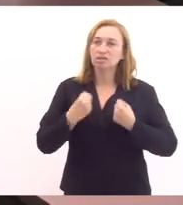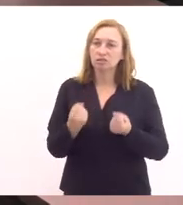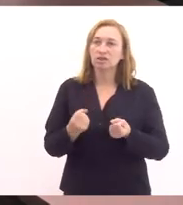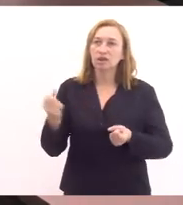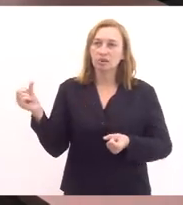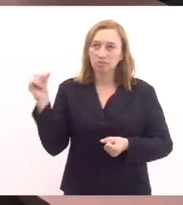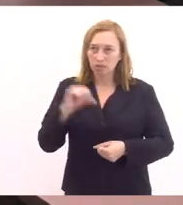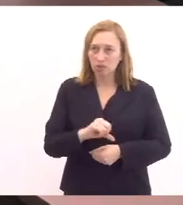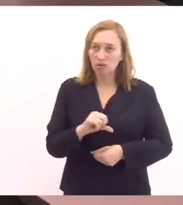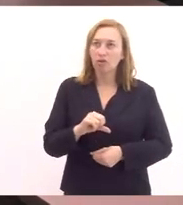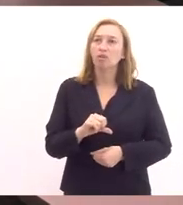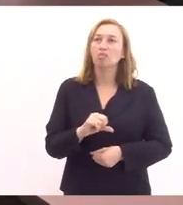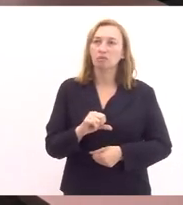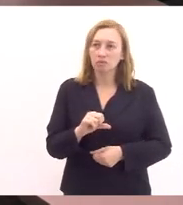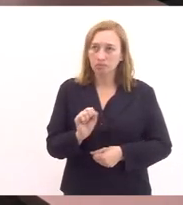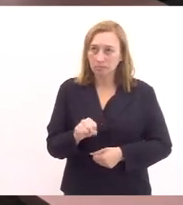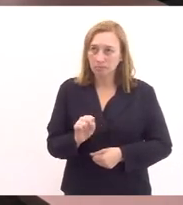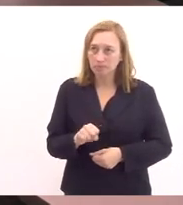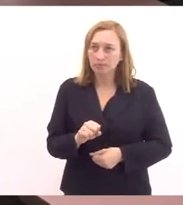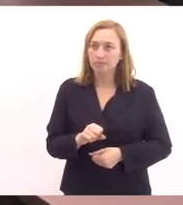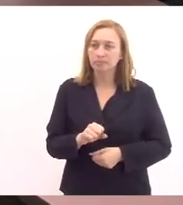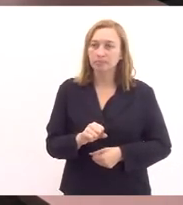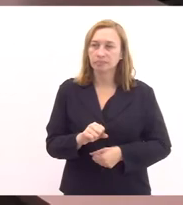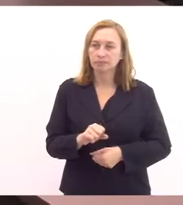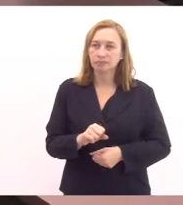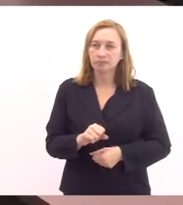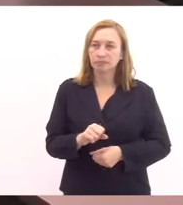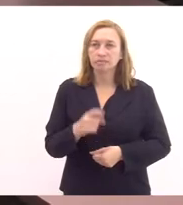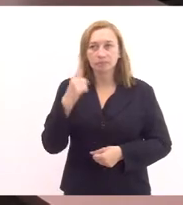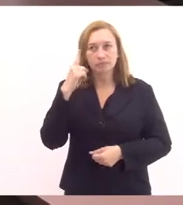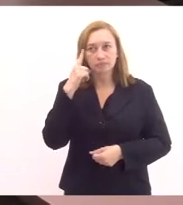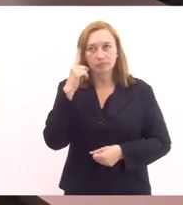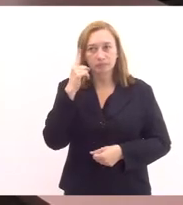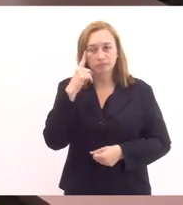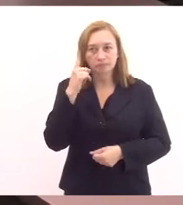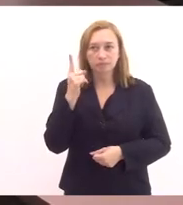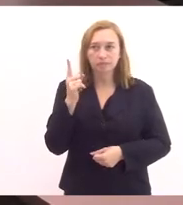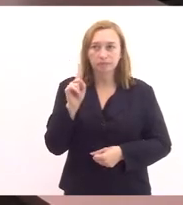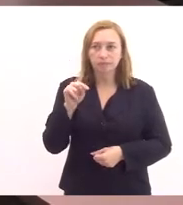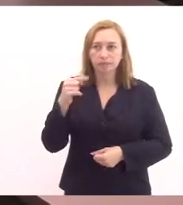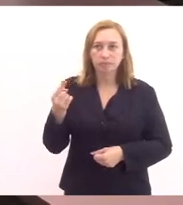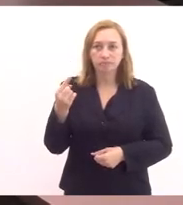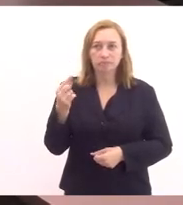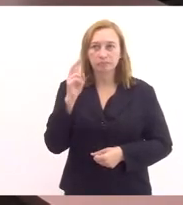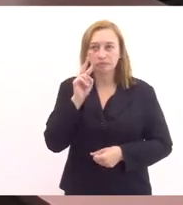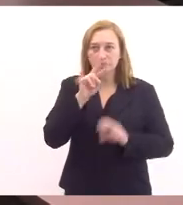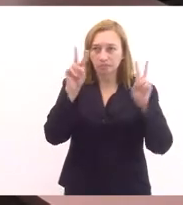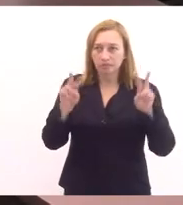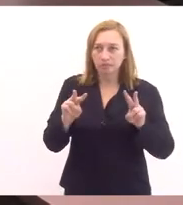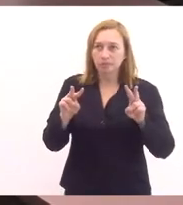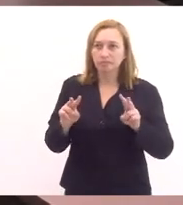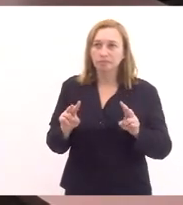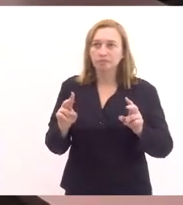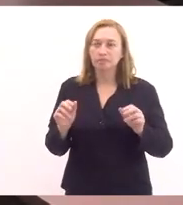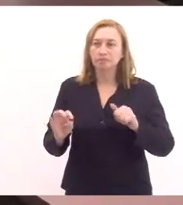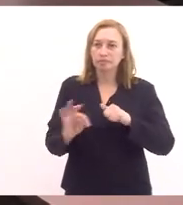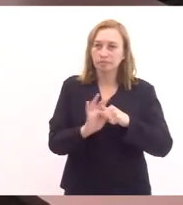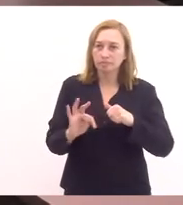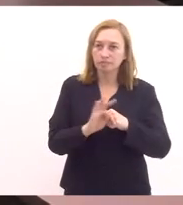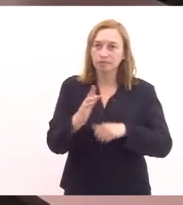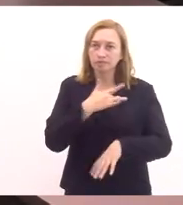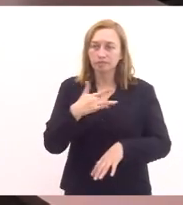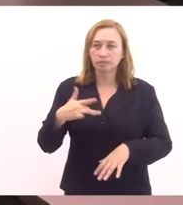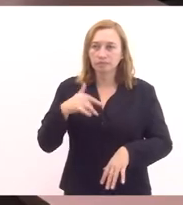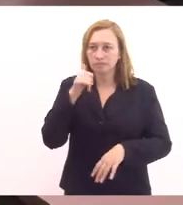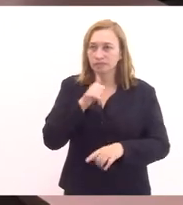pior do que eu tava é muito pior e mais assim eu queria que a gente pensasse por uma outra perspectiva para Além da questão técnica da